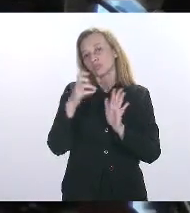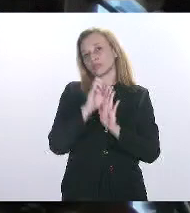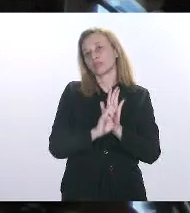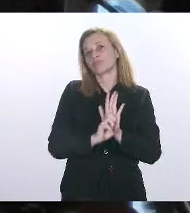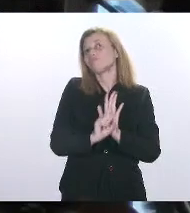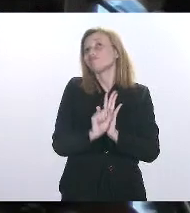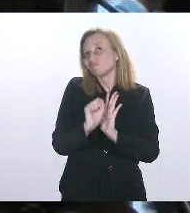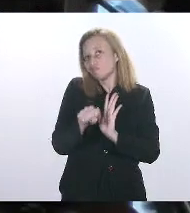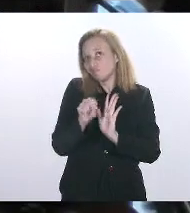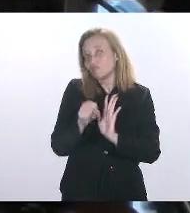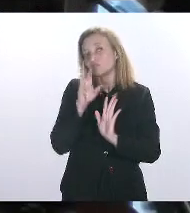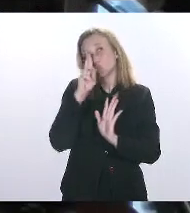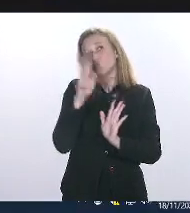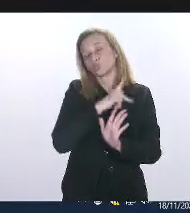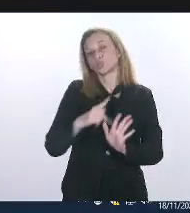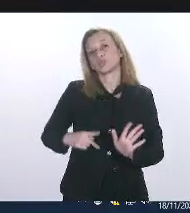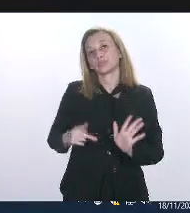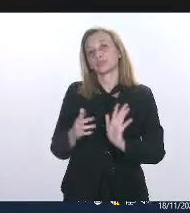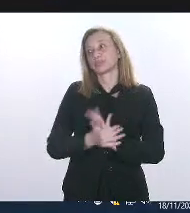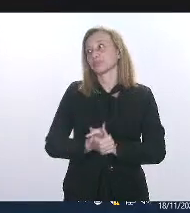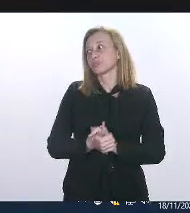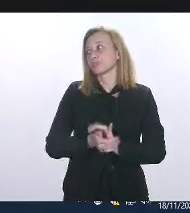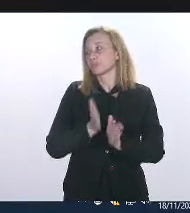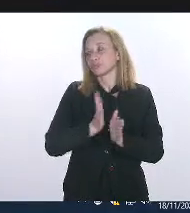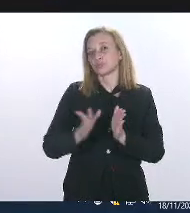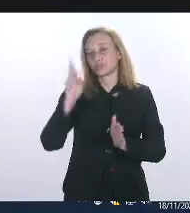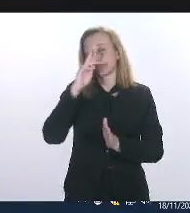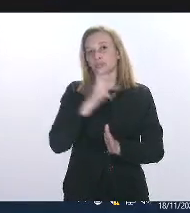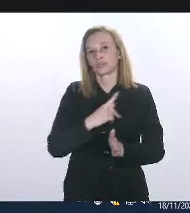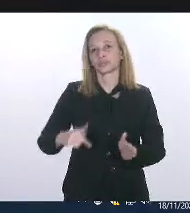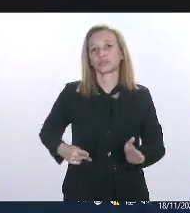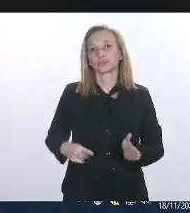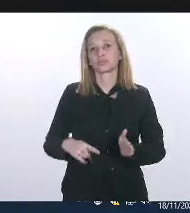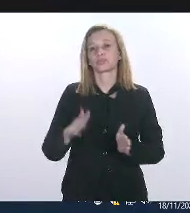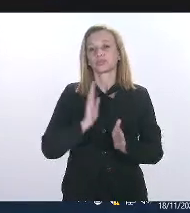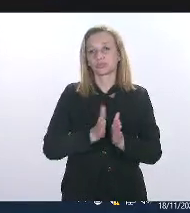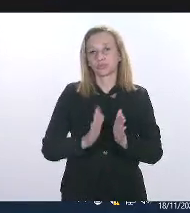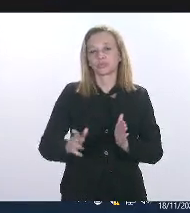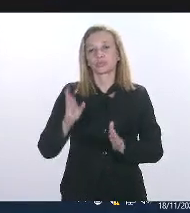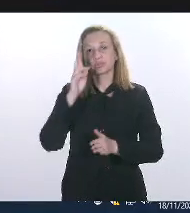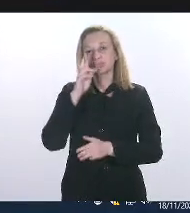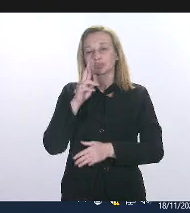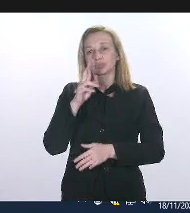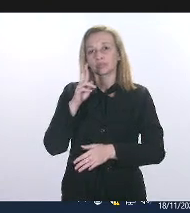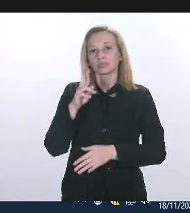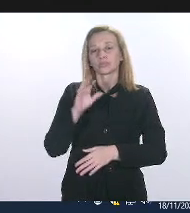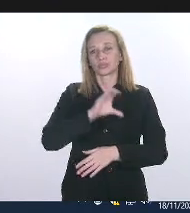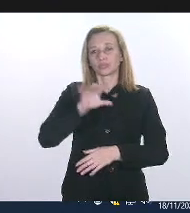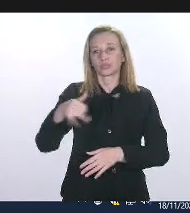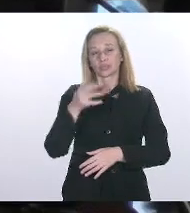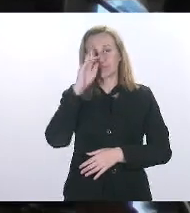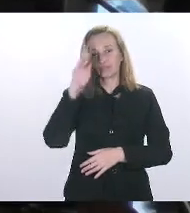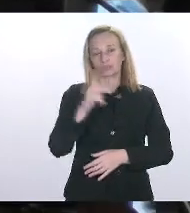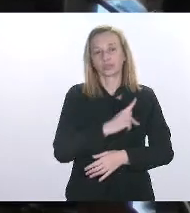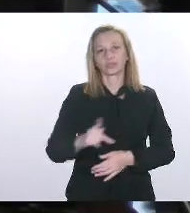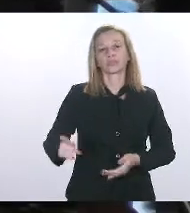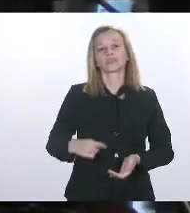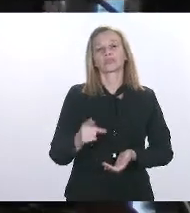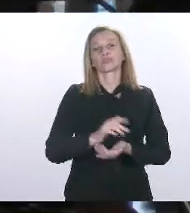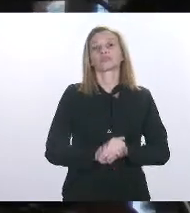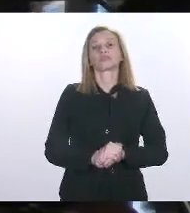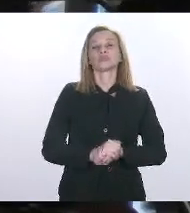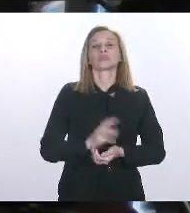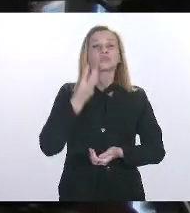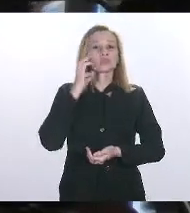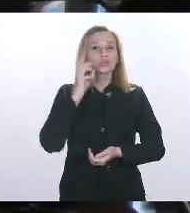sim, presidente, mas mesmo do parecer... Questão de ordem, presidente. Questão de ordem minha também na CCJ, por favor. Deputado Valdec, em